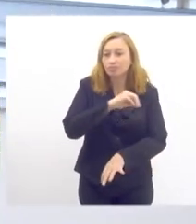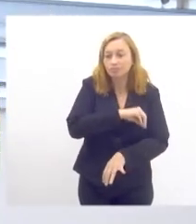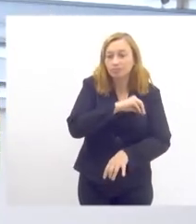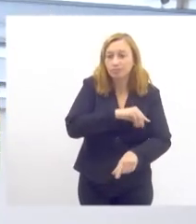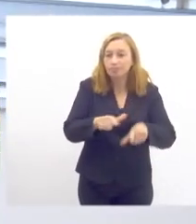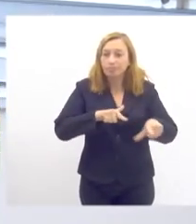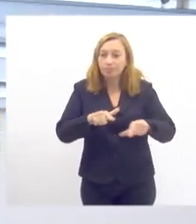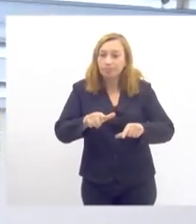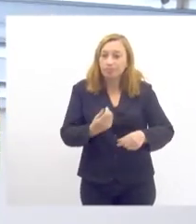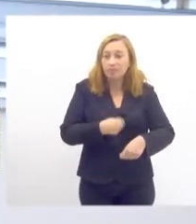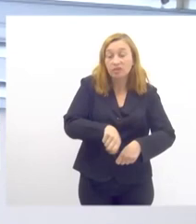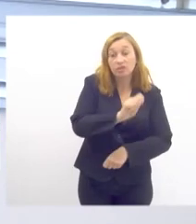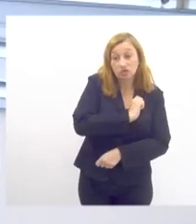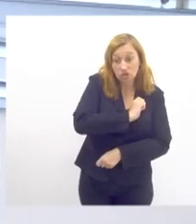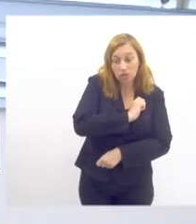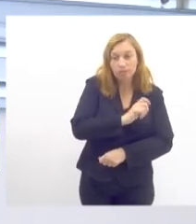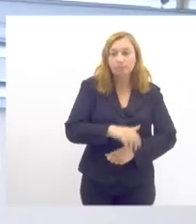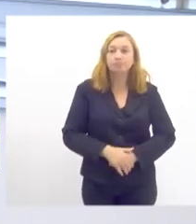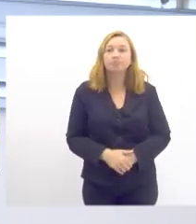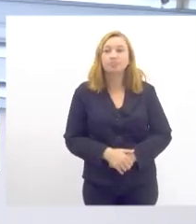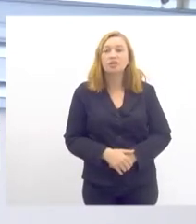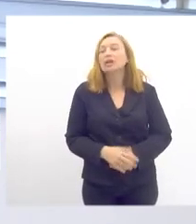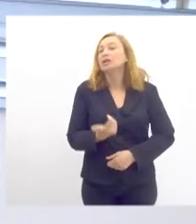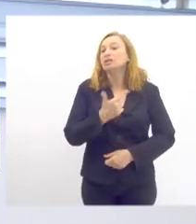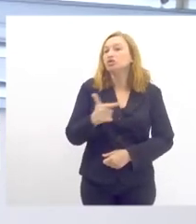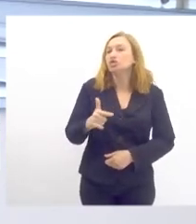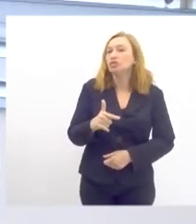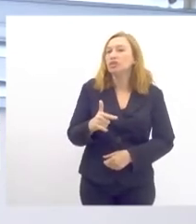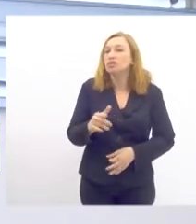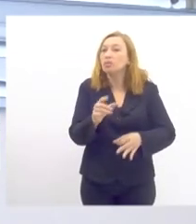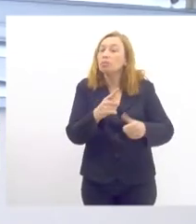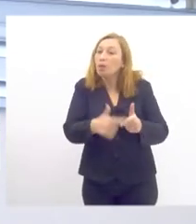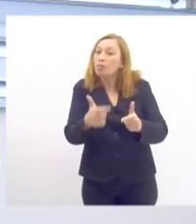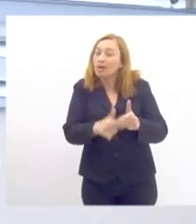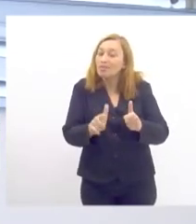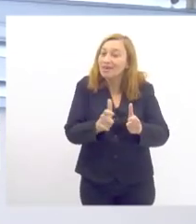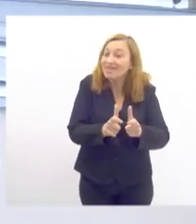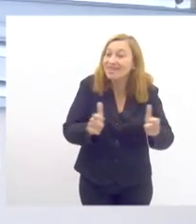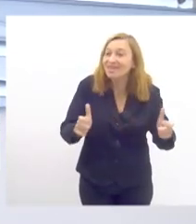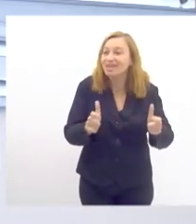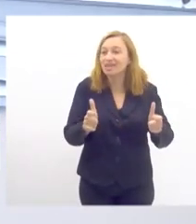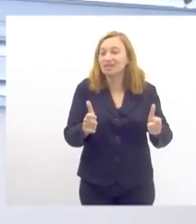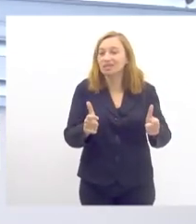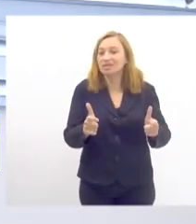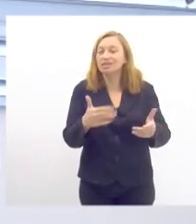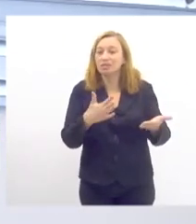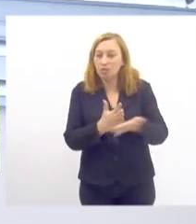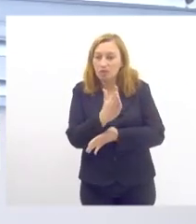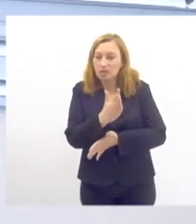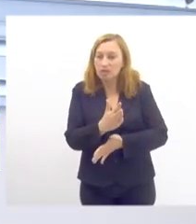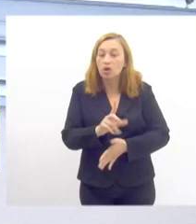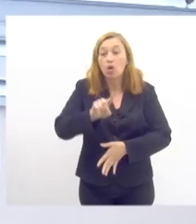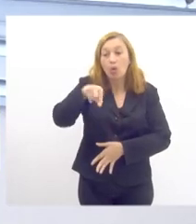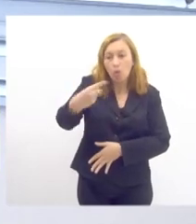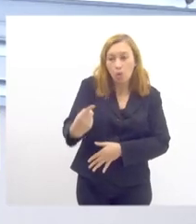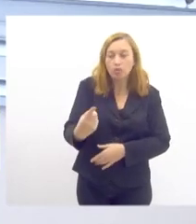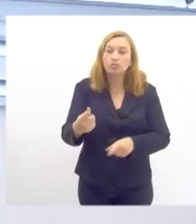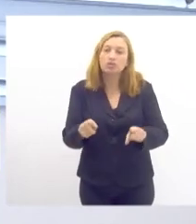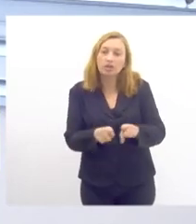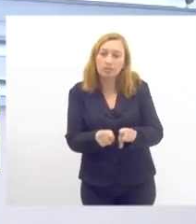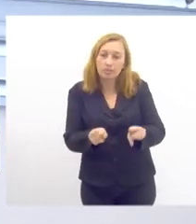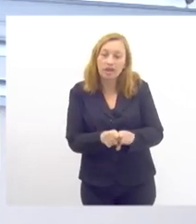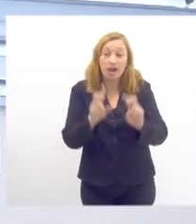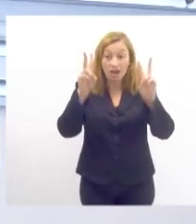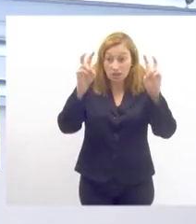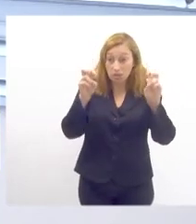regime de recuperação fiscal, para que não tivéssemos um problema maior nessa aprovação. Outro ponto que eu